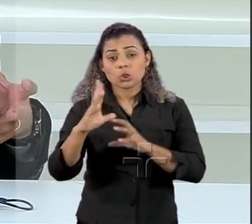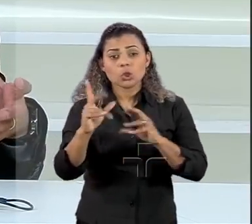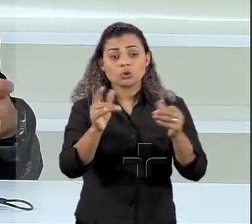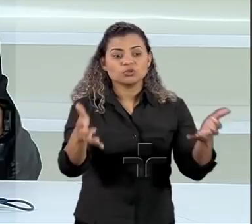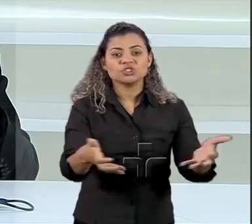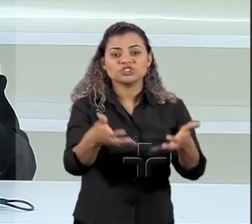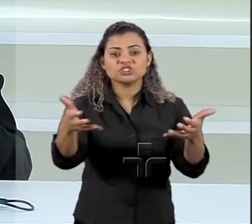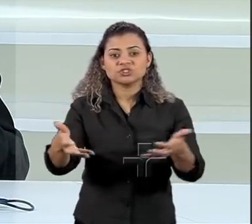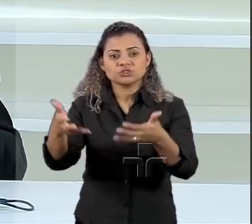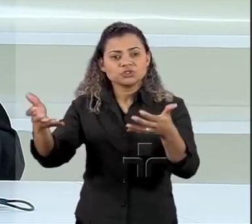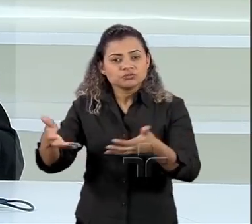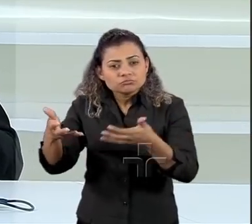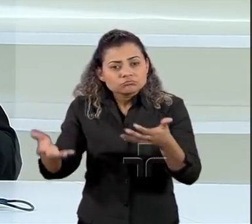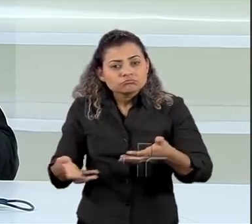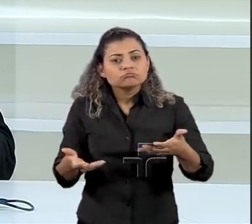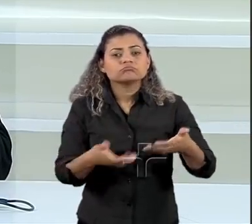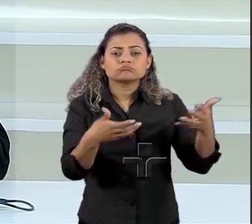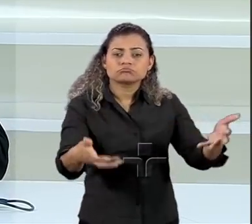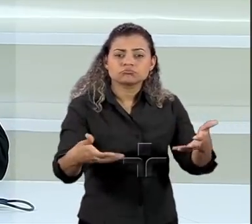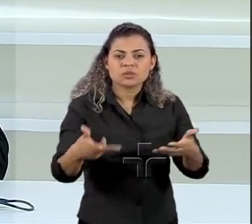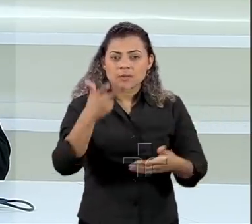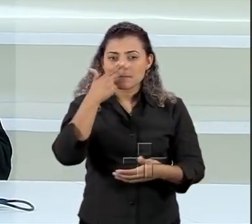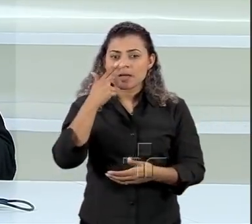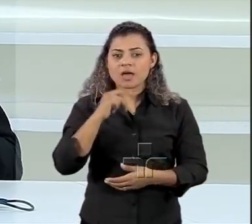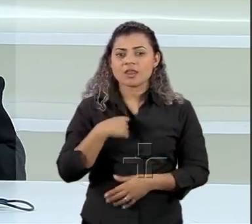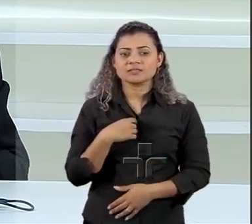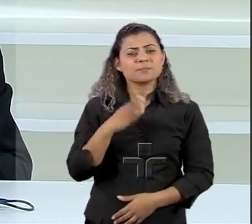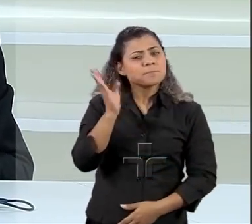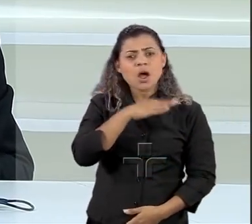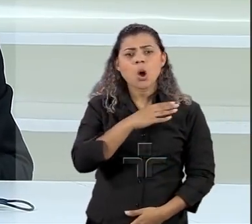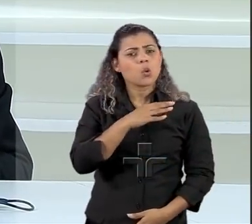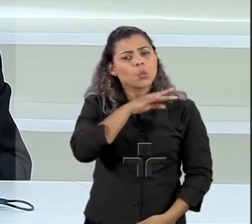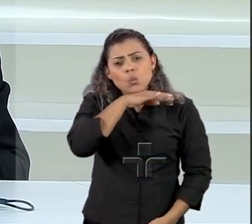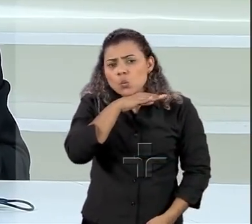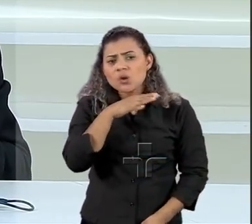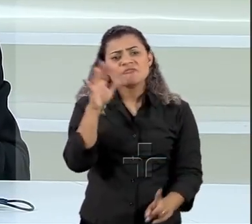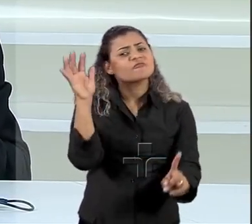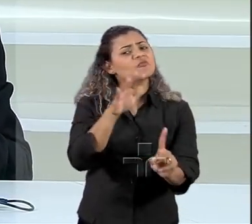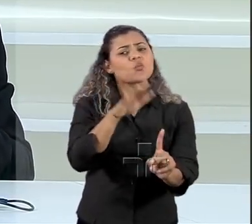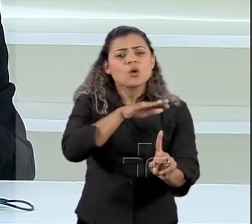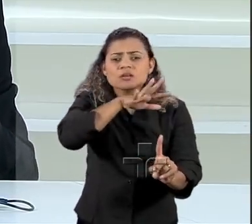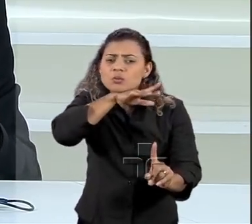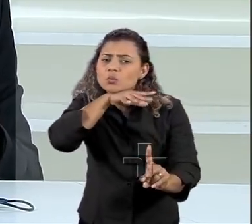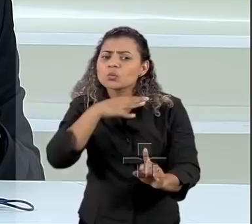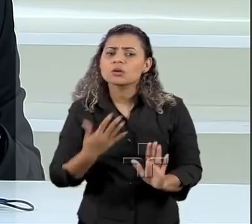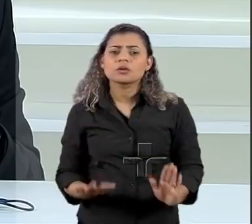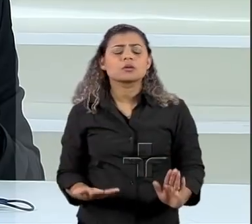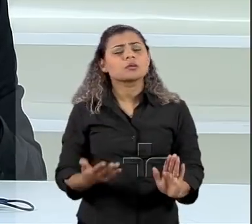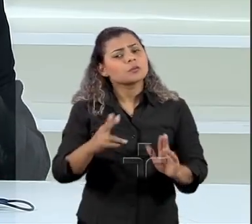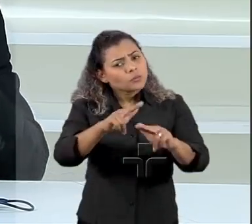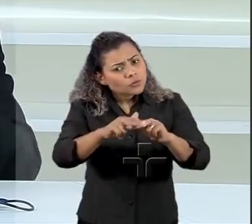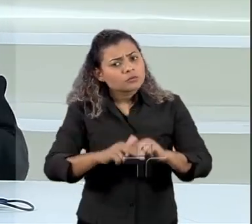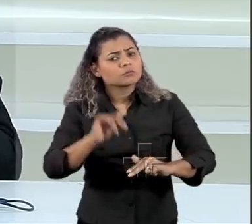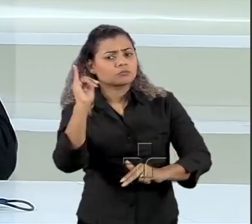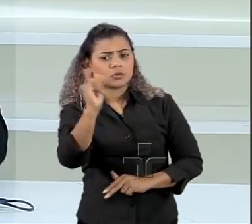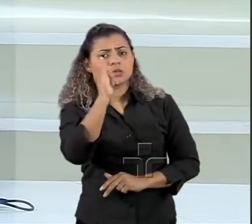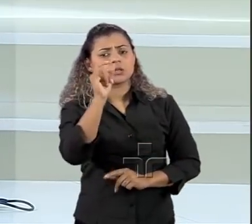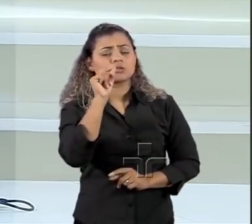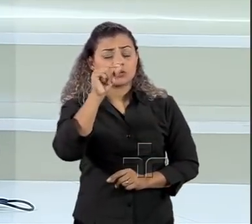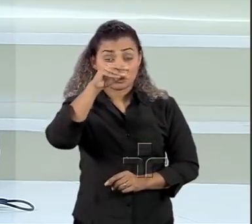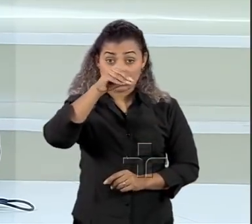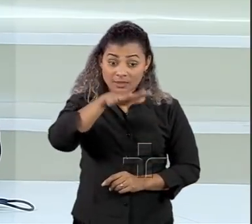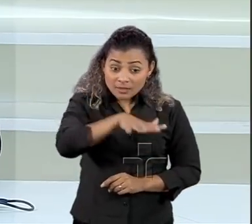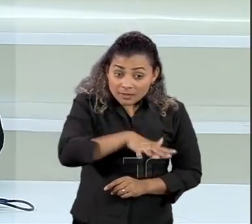que podem ser feitos, qualquer coisa que produz malefício tem que sofrer restrições. Agora, é muito importante que